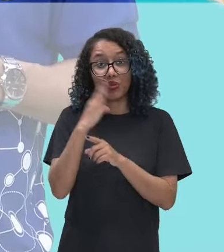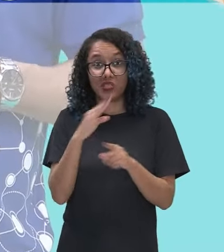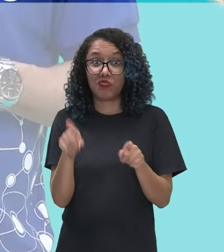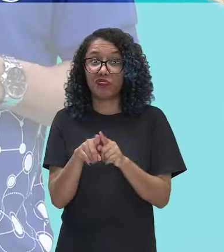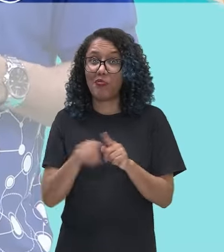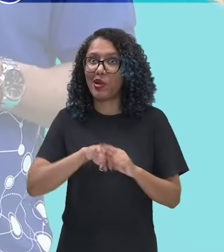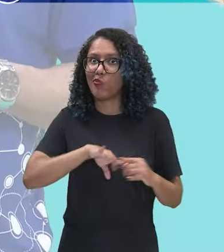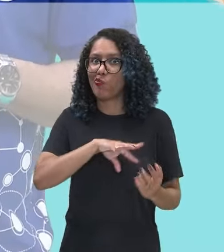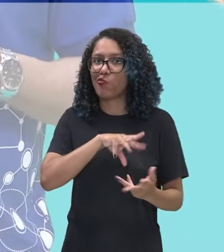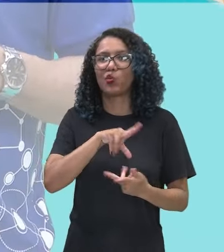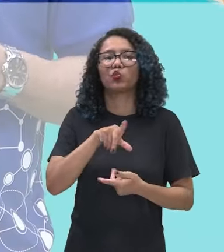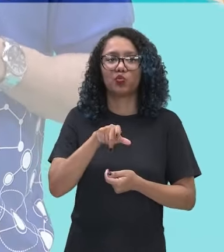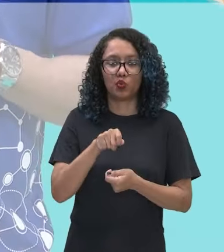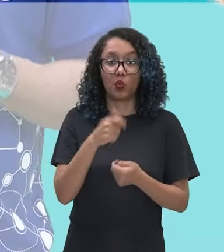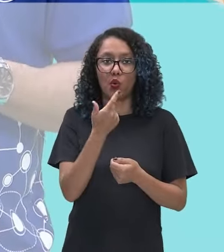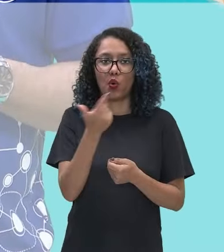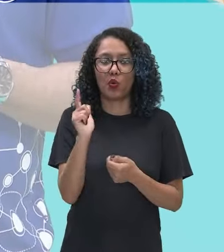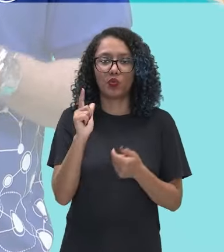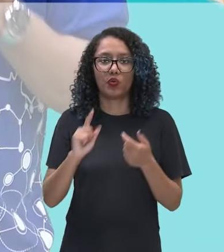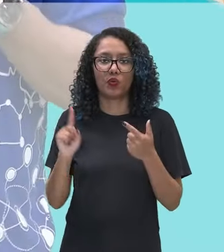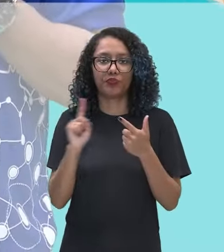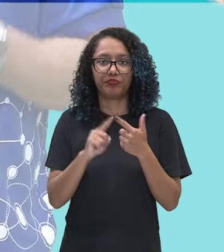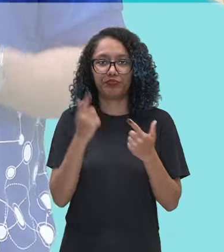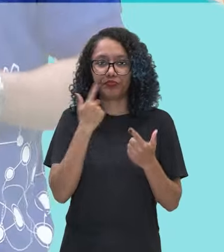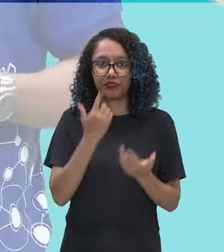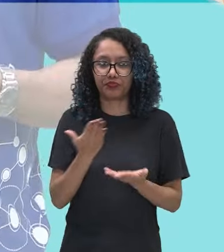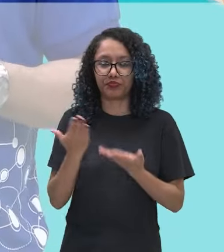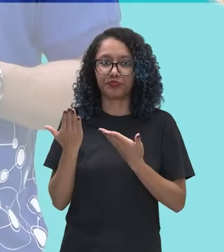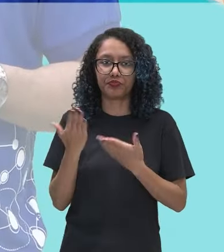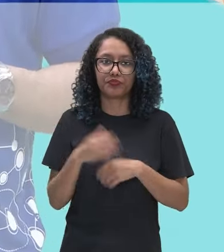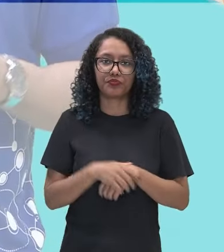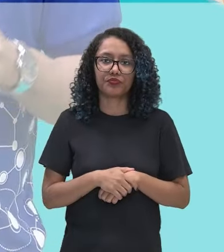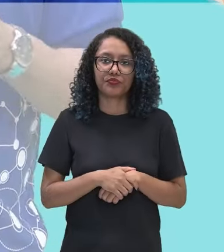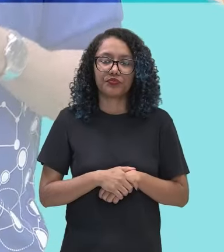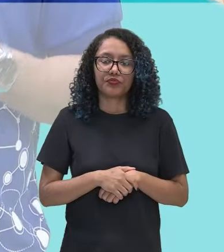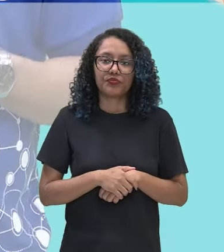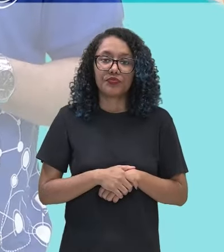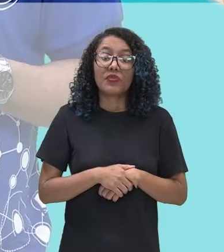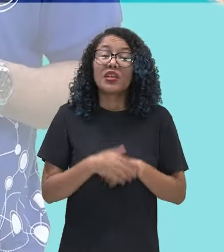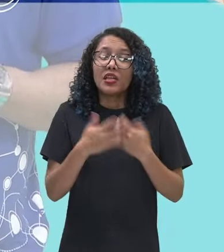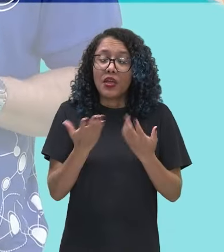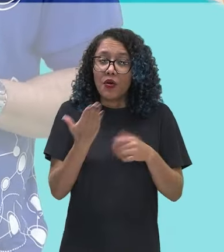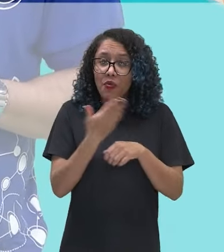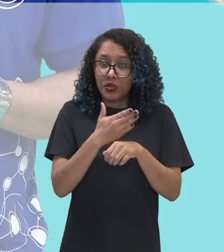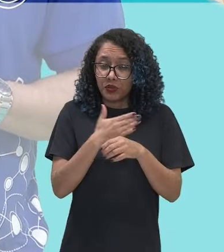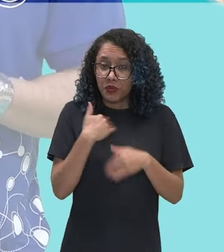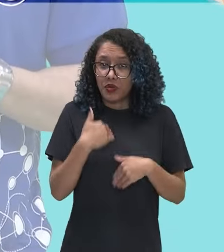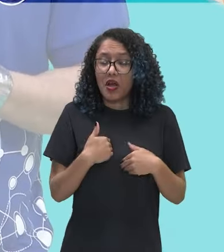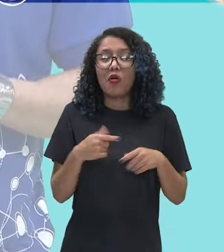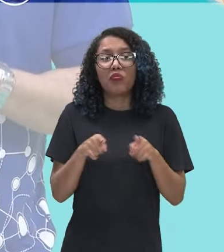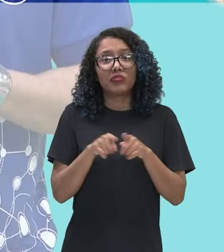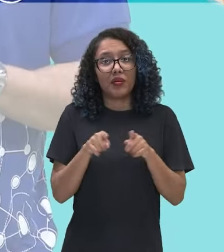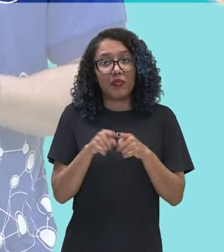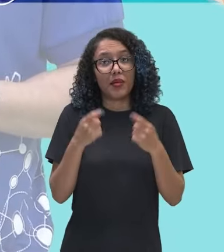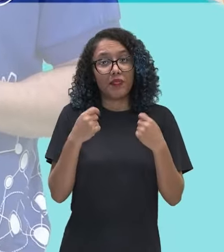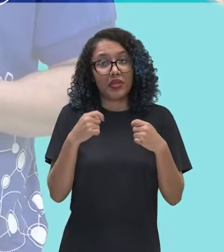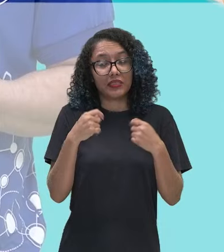ponto que nós temos é accessibility. Quando nós falamos de práticas corporais, nós também temos que levar em consideração